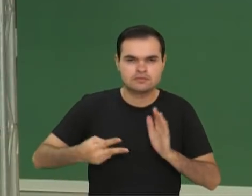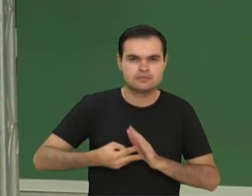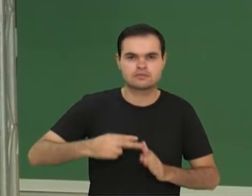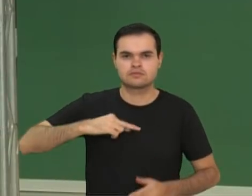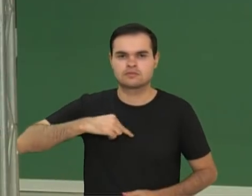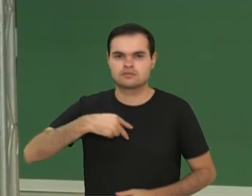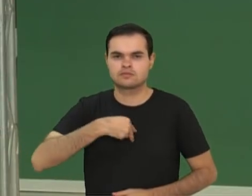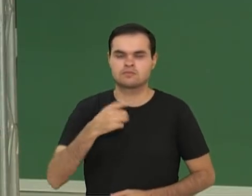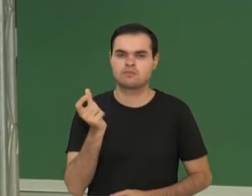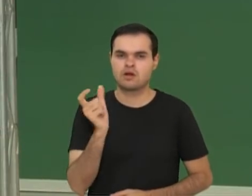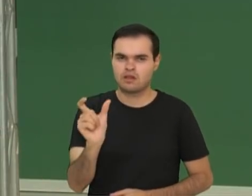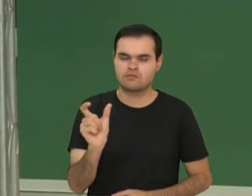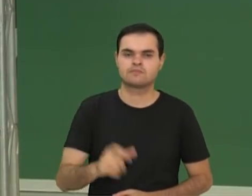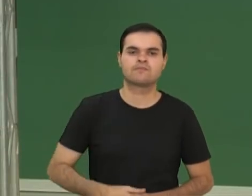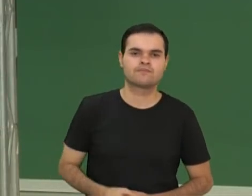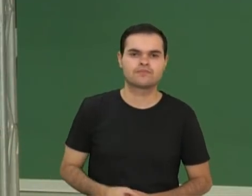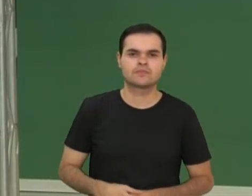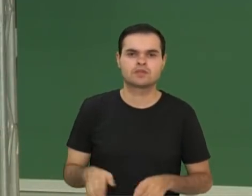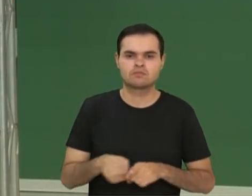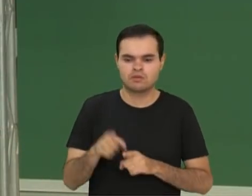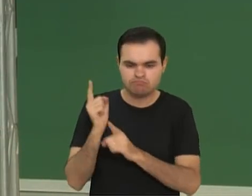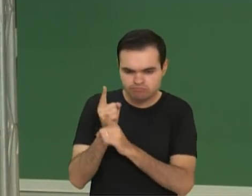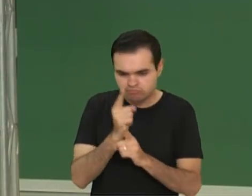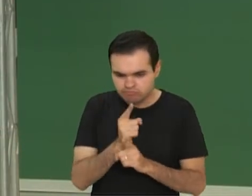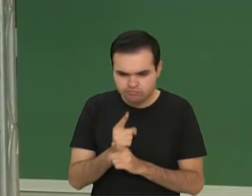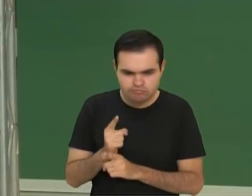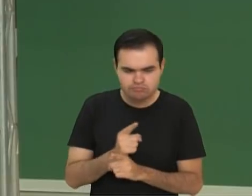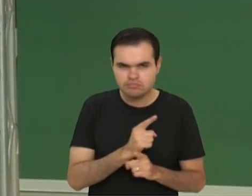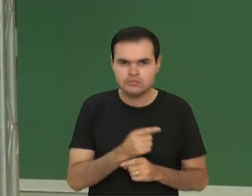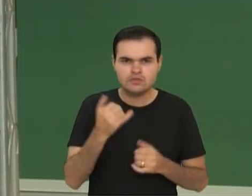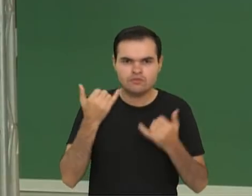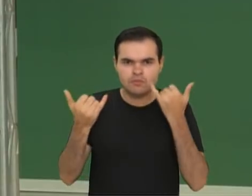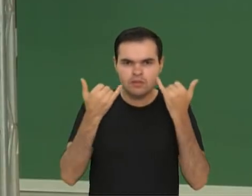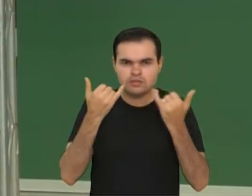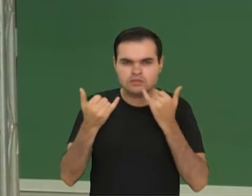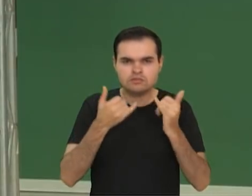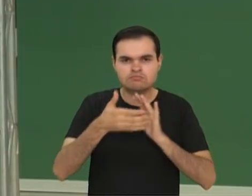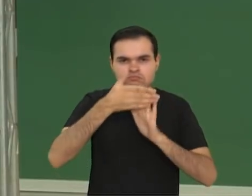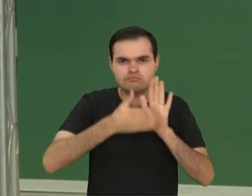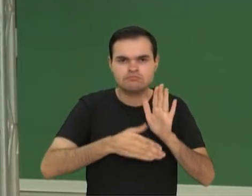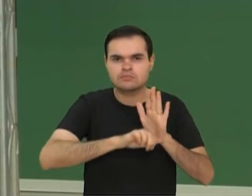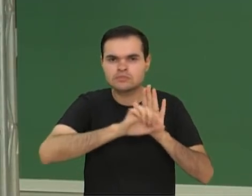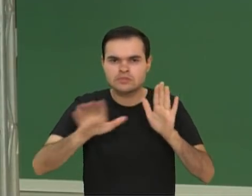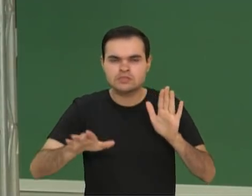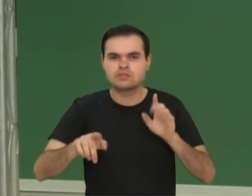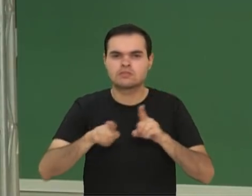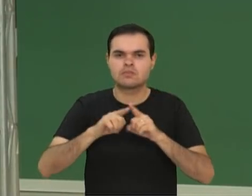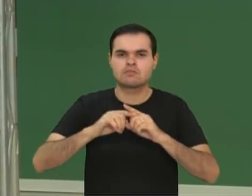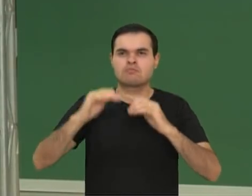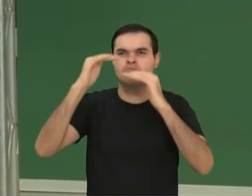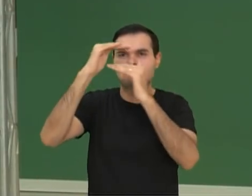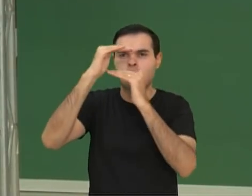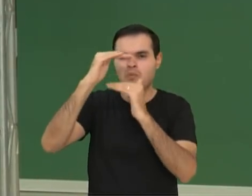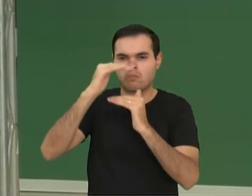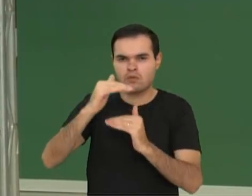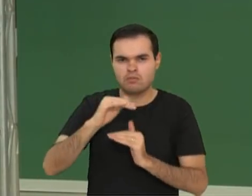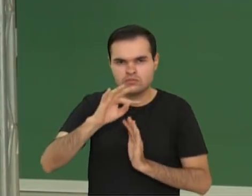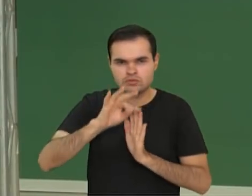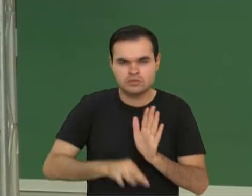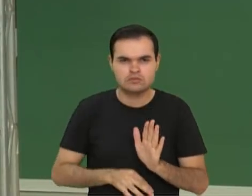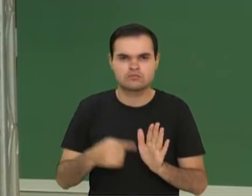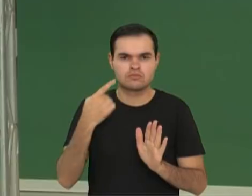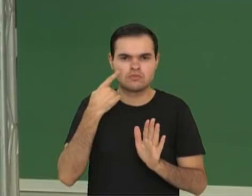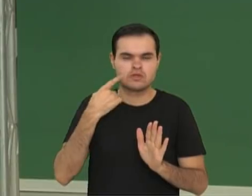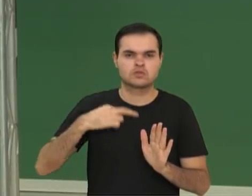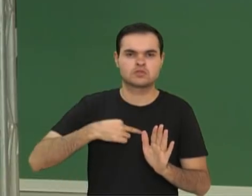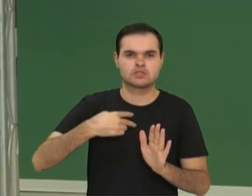expressões, localizar informações explícitas, estabelecer relações entre partes do texto, reconhecer o efeito de